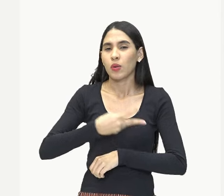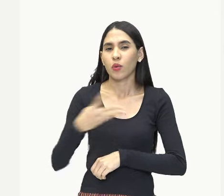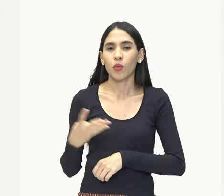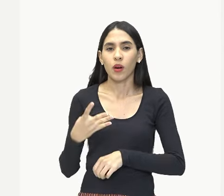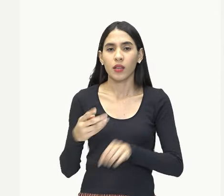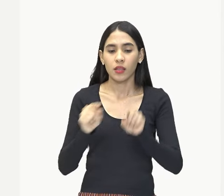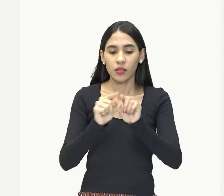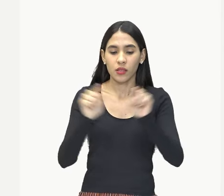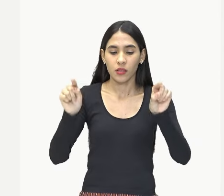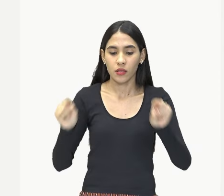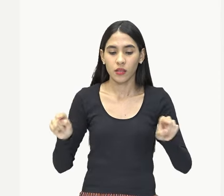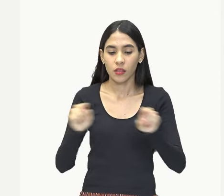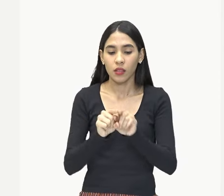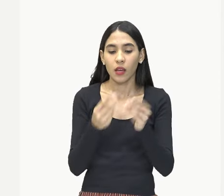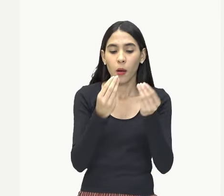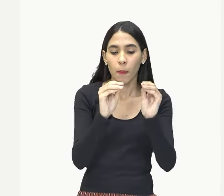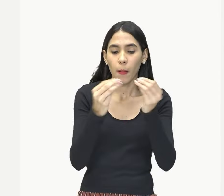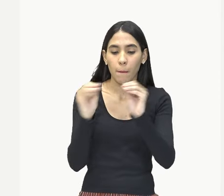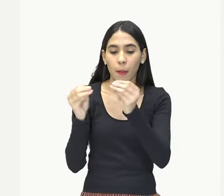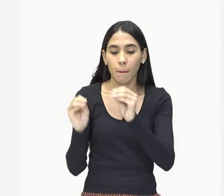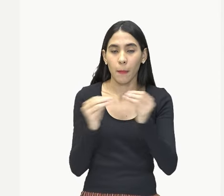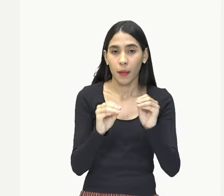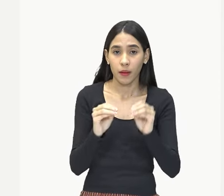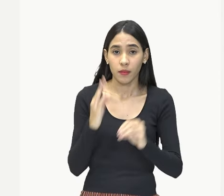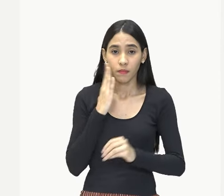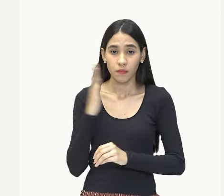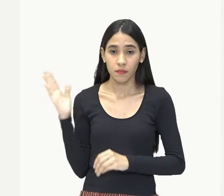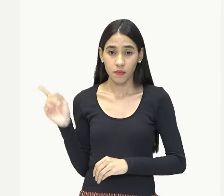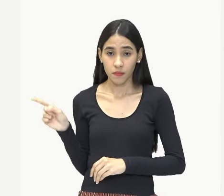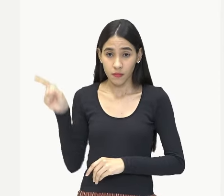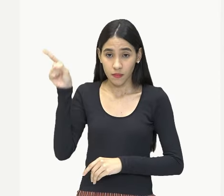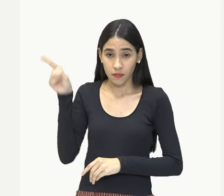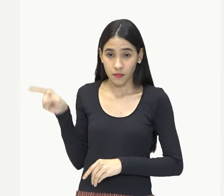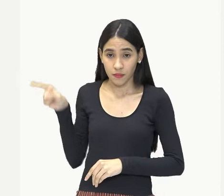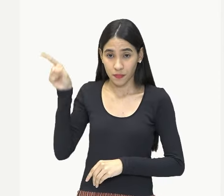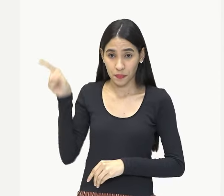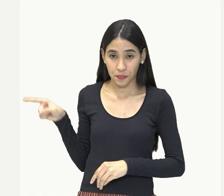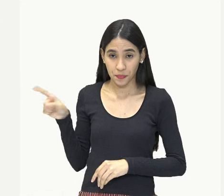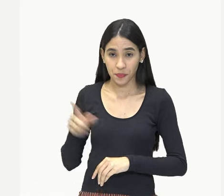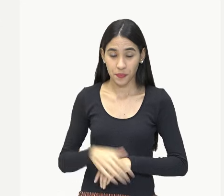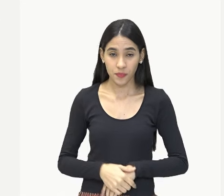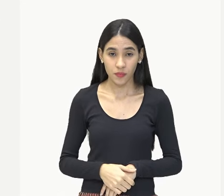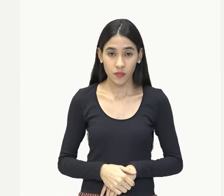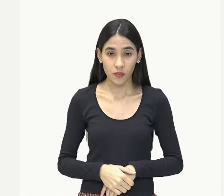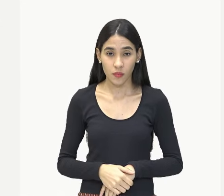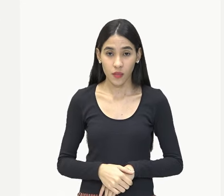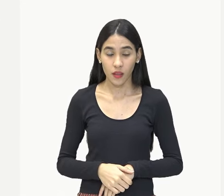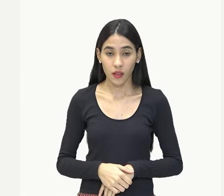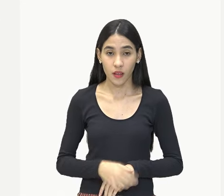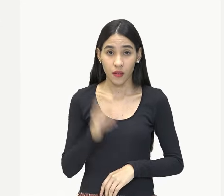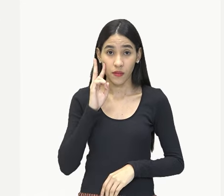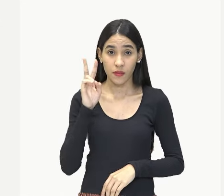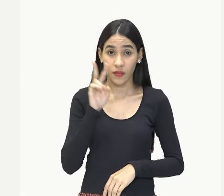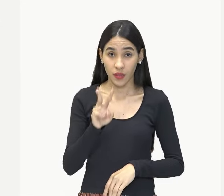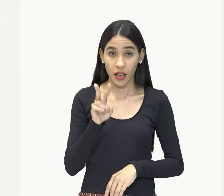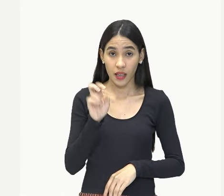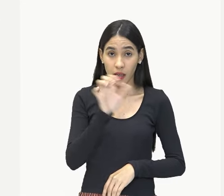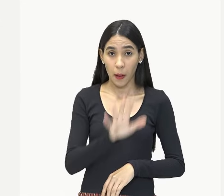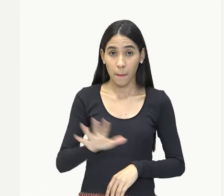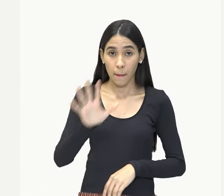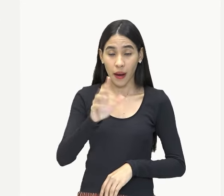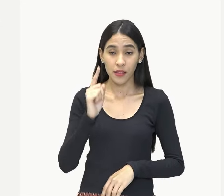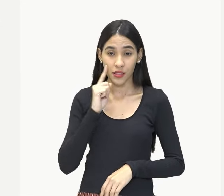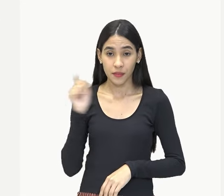nesse espaço aqui que eu destaquei para você. Olhando agora essa figura e transformando